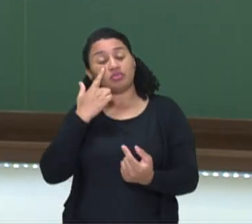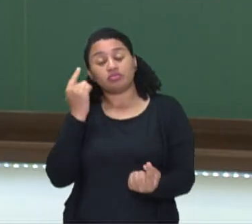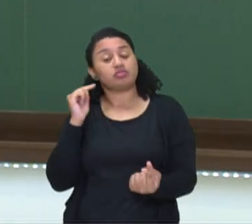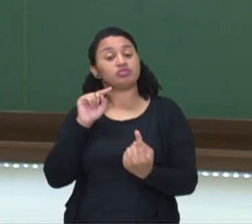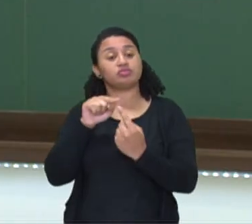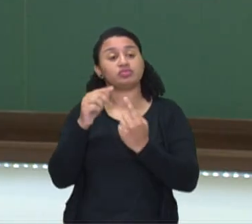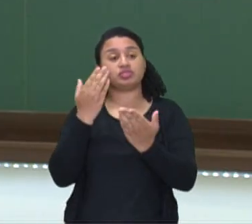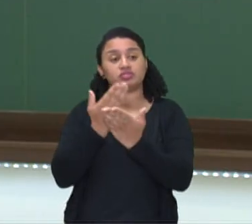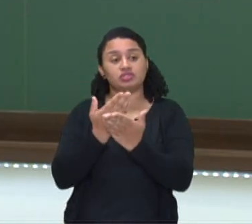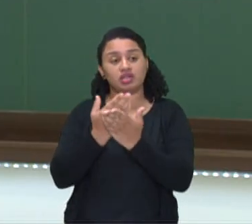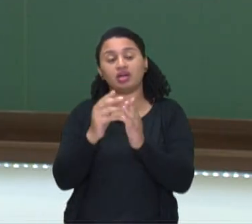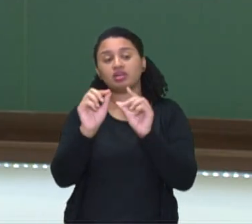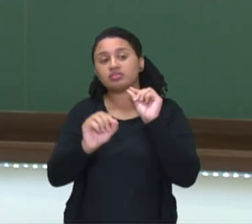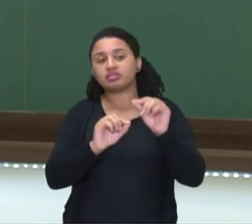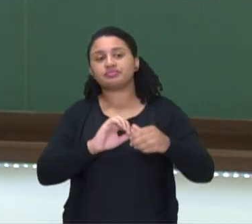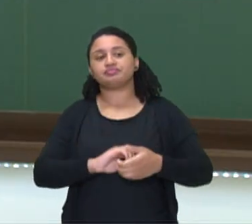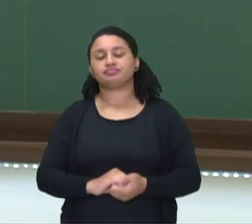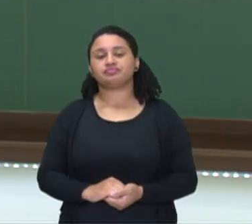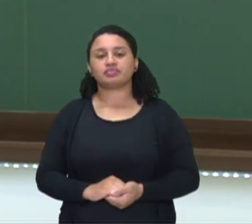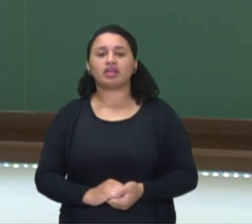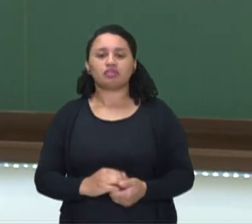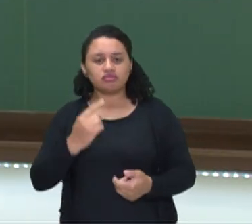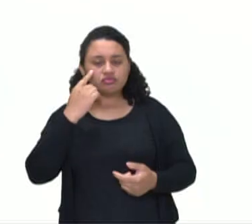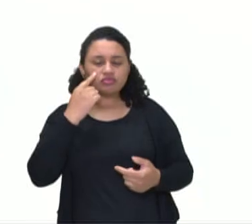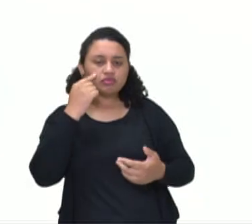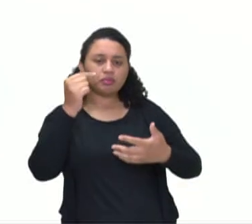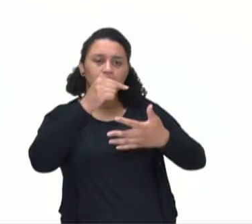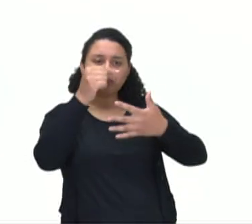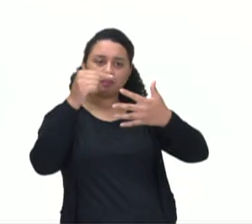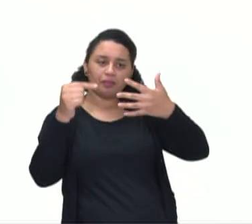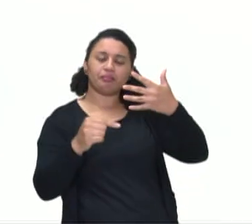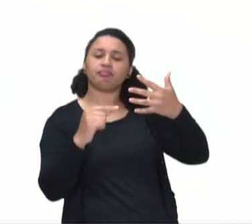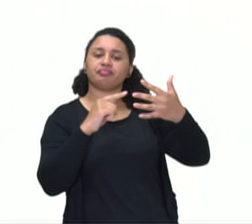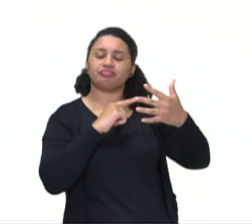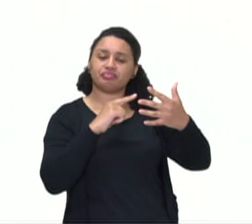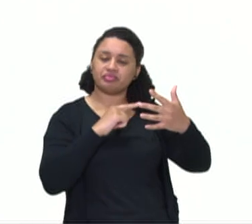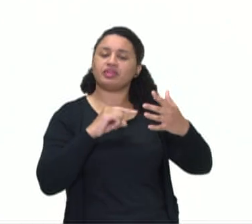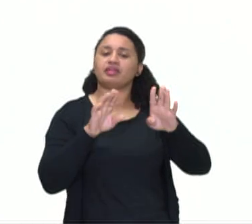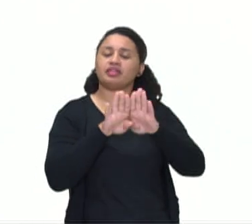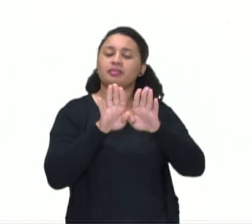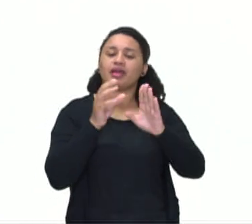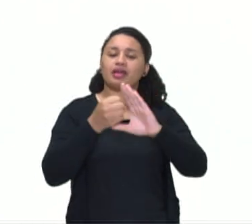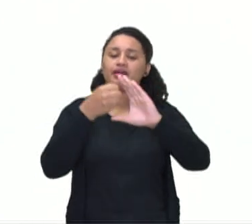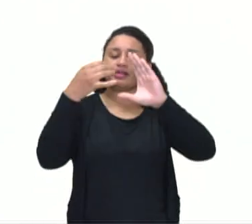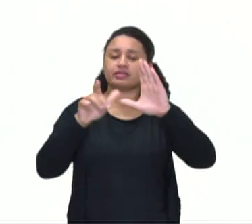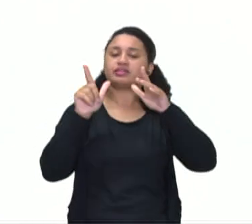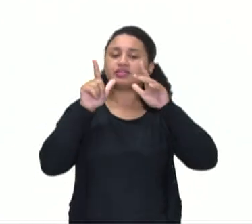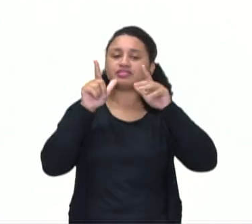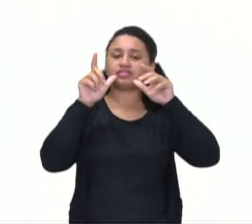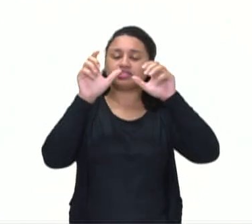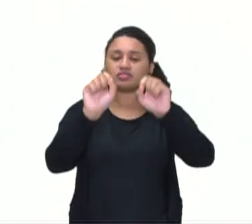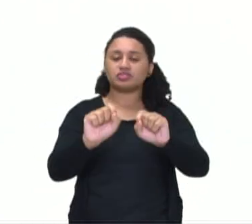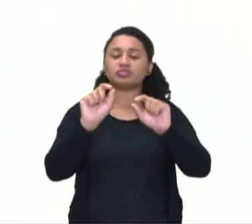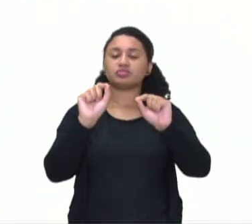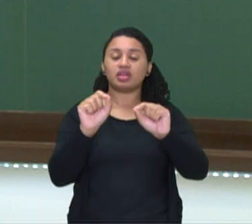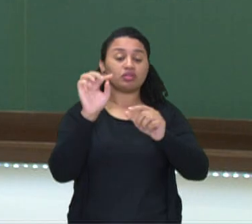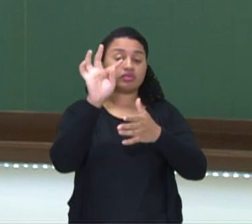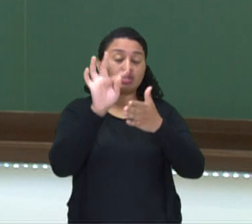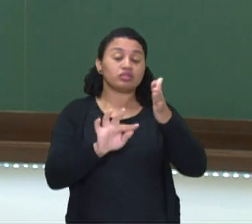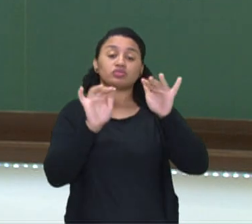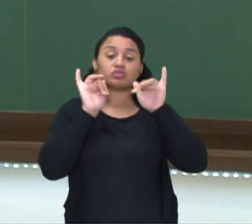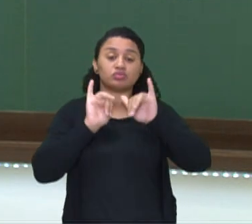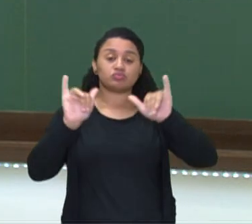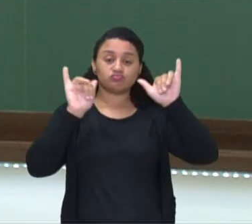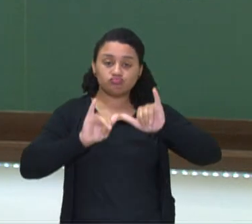Eles são analisar a construção composicional e analisar as marcas linguísticas de notícias. Isso mesmo,